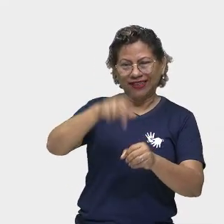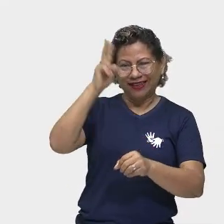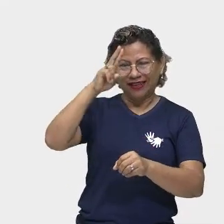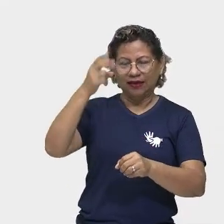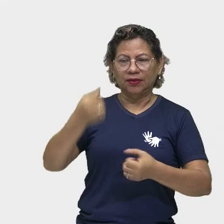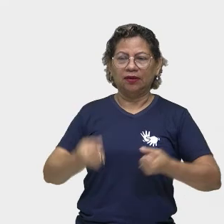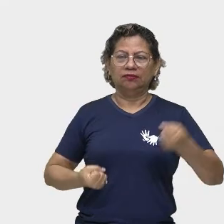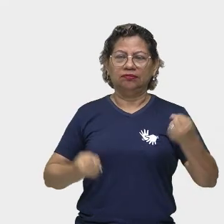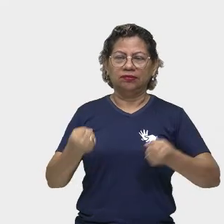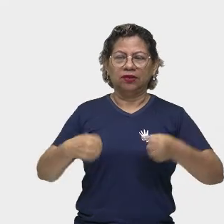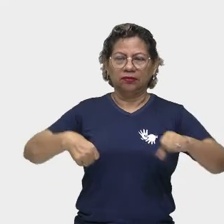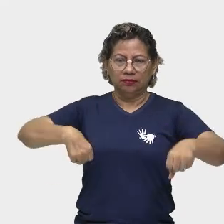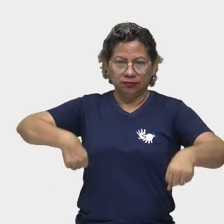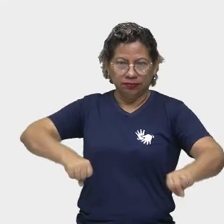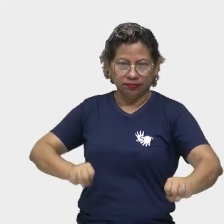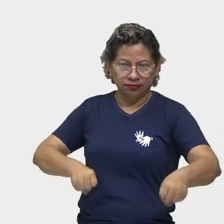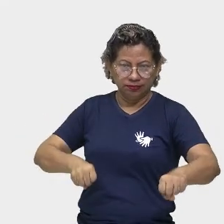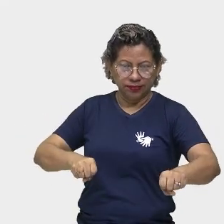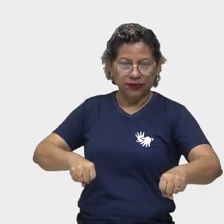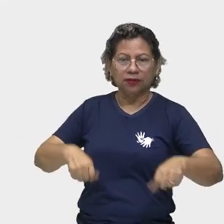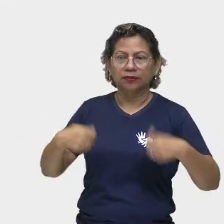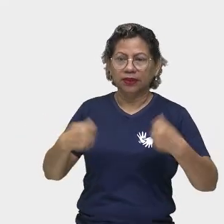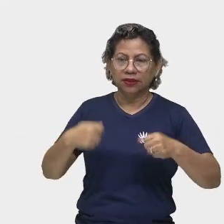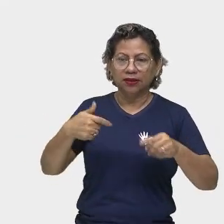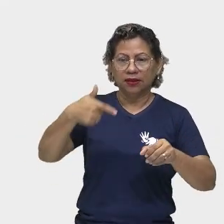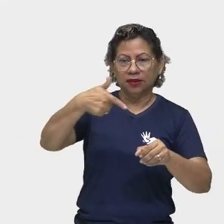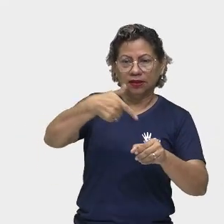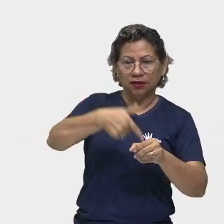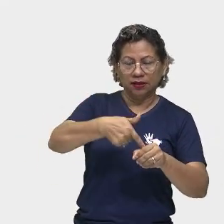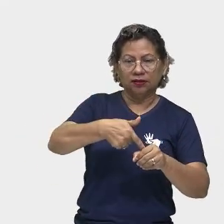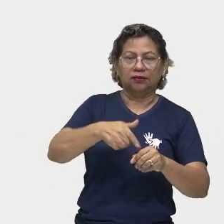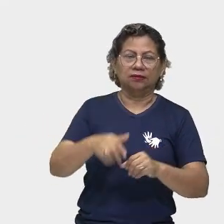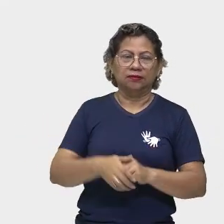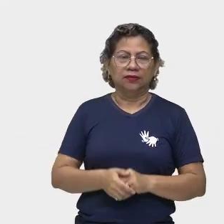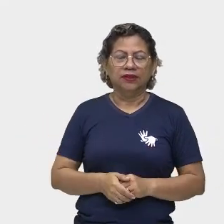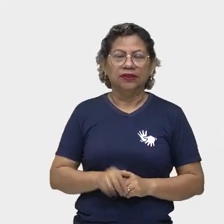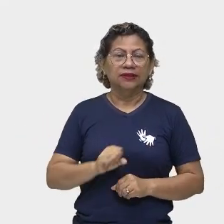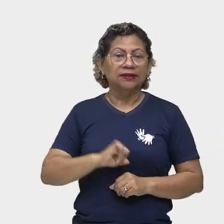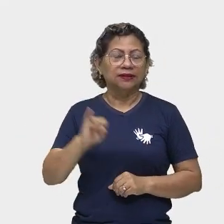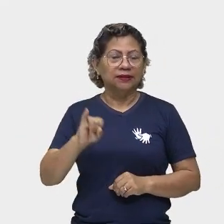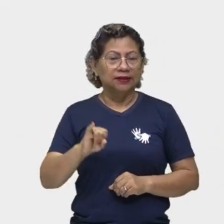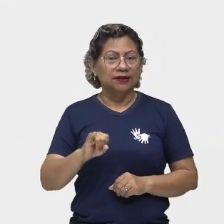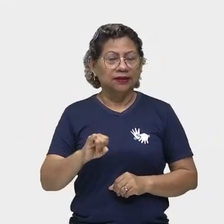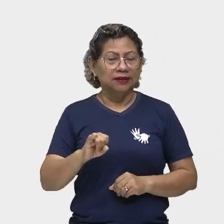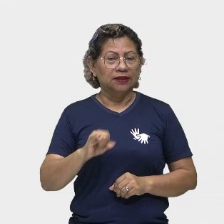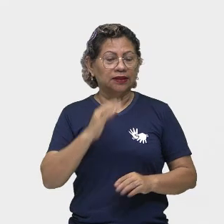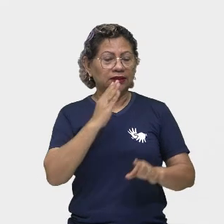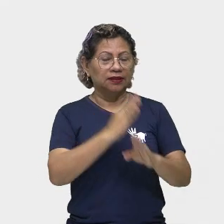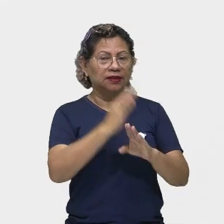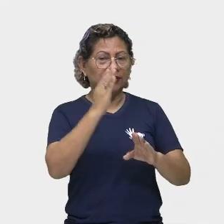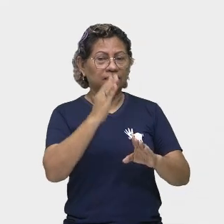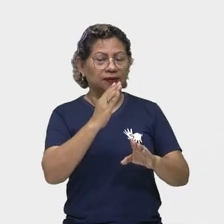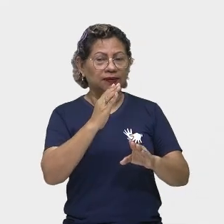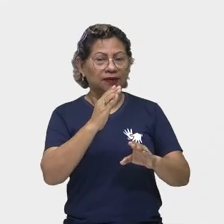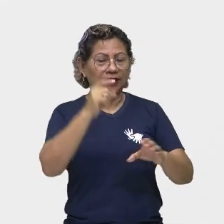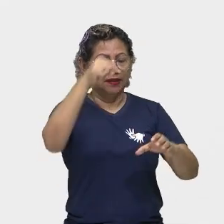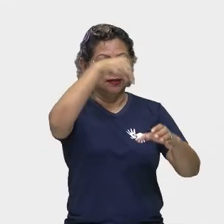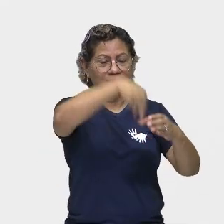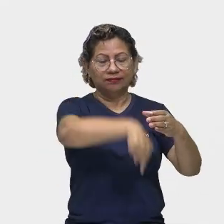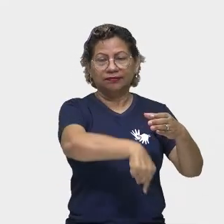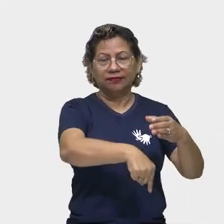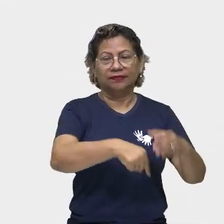moto funcionar, eu preciso de combustível. Então eu vou retirar esse combustível do petróleo. Então, por ser um